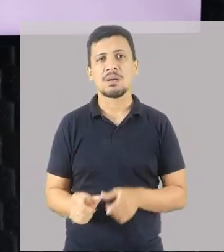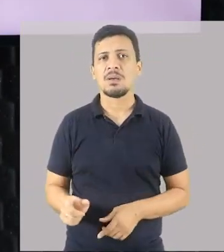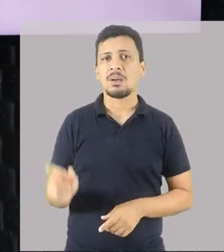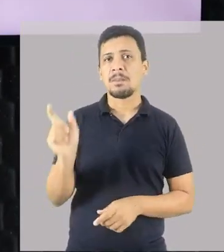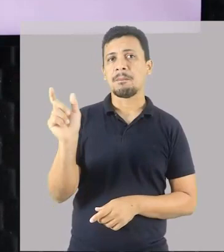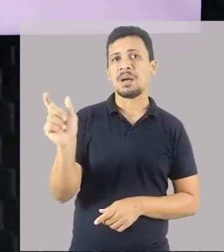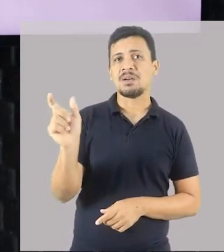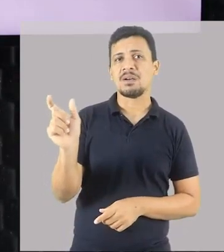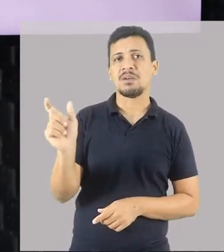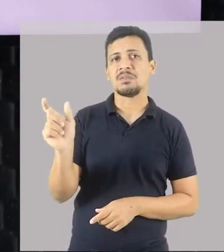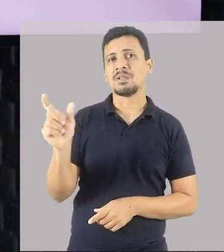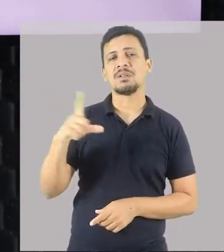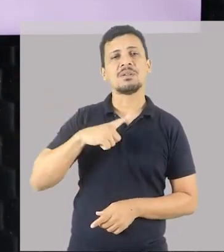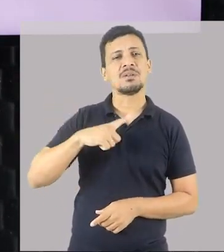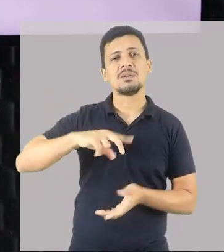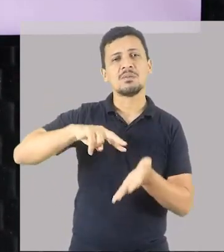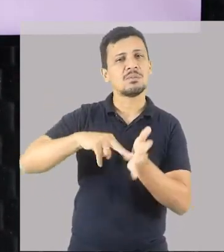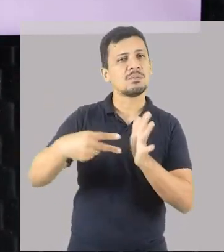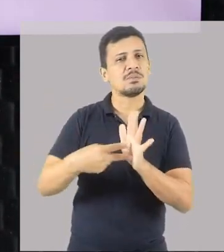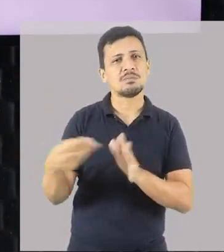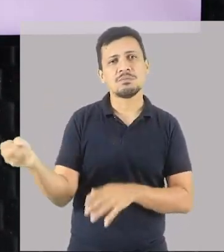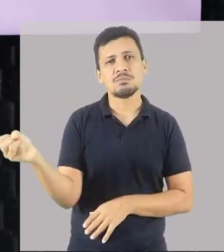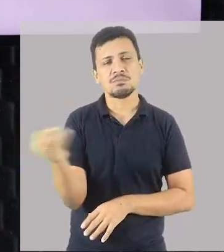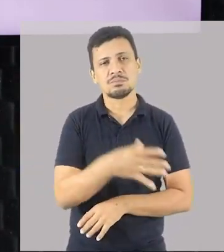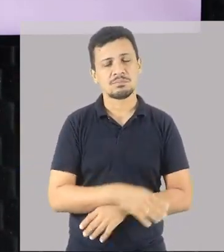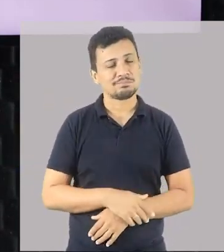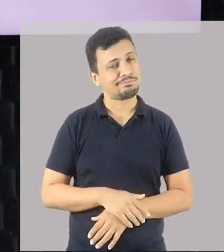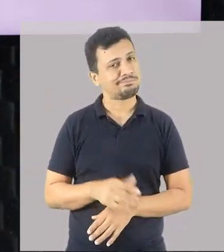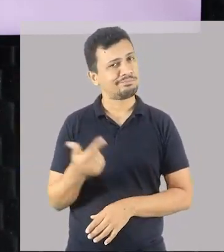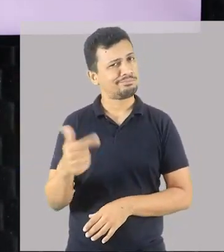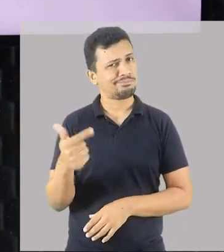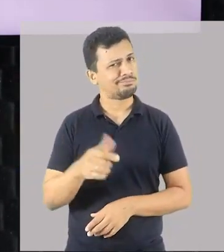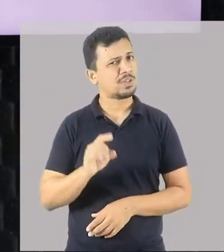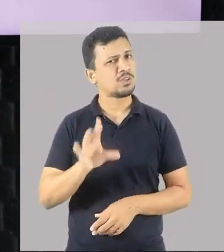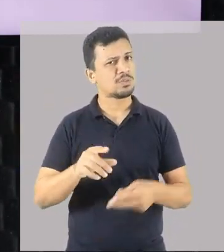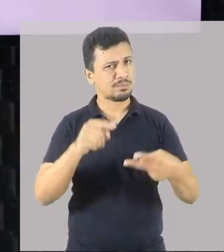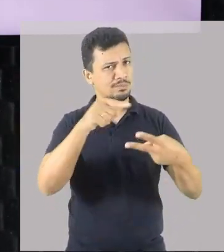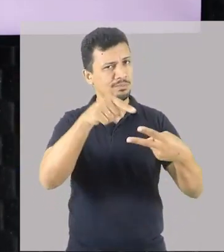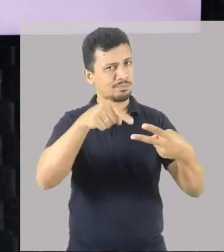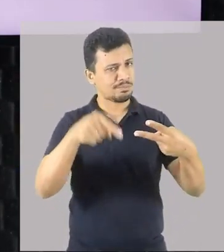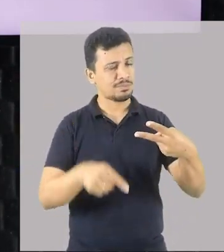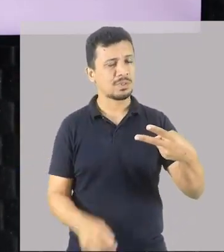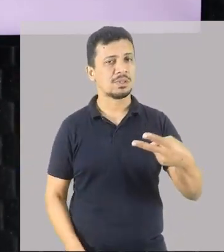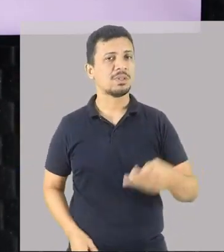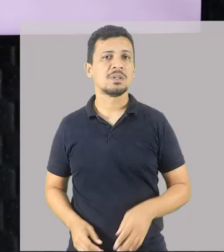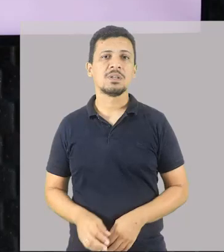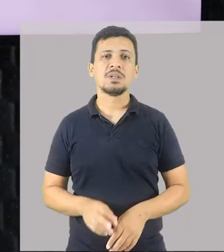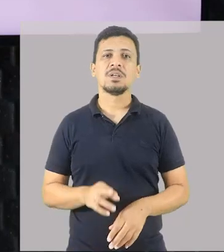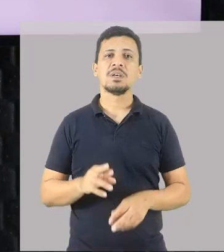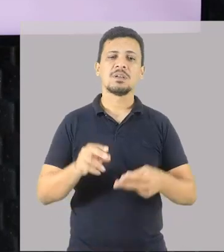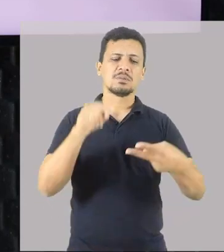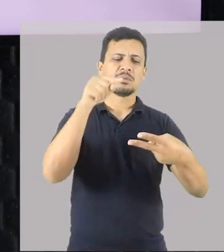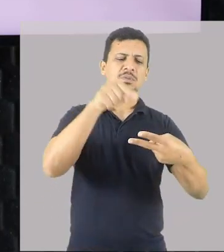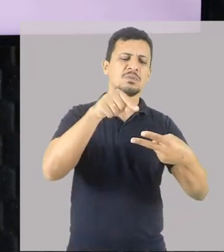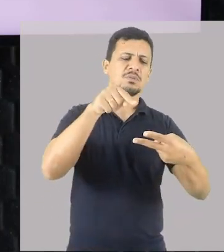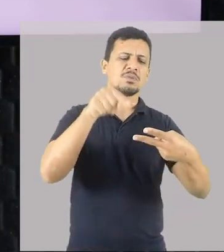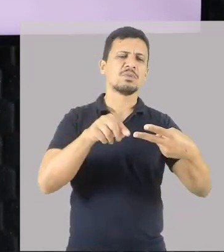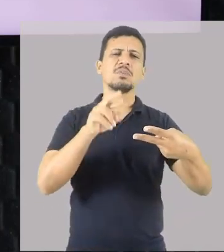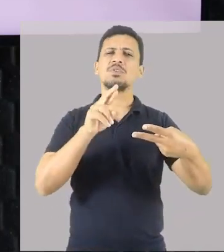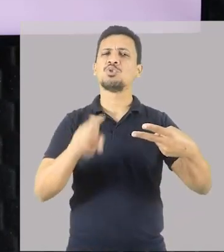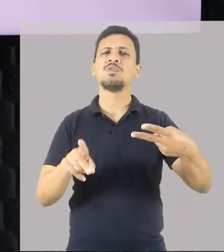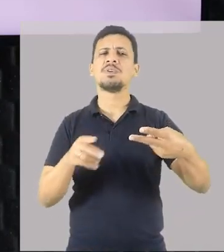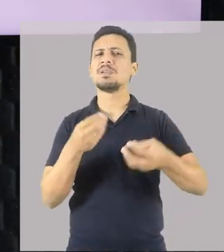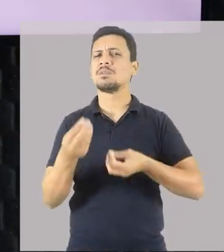banca não pede, ela pede especificamente derivação e composição. E, Josefina, e qual é a diferença entre esses dois